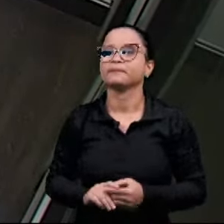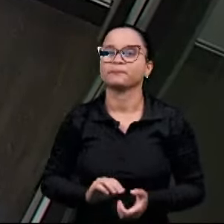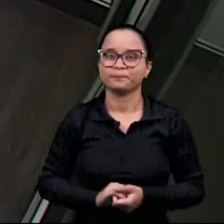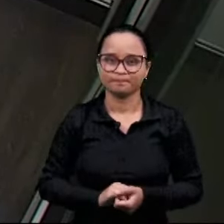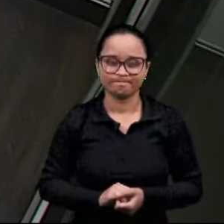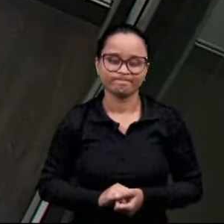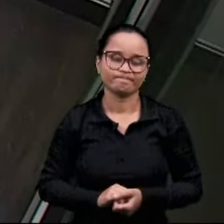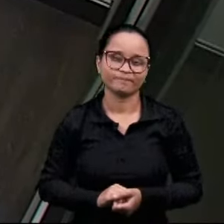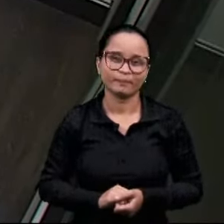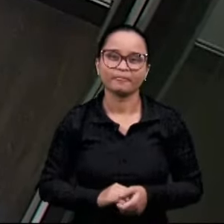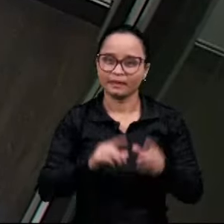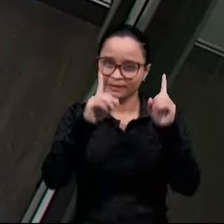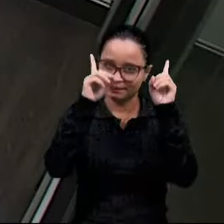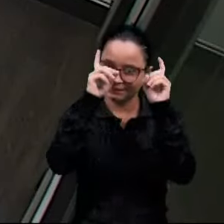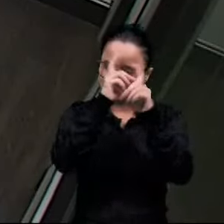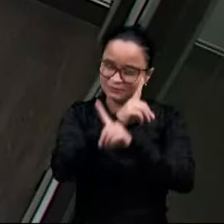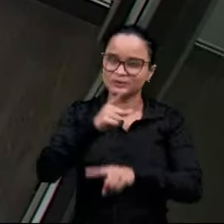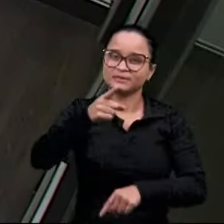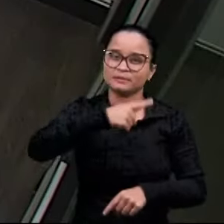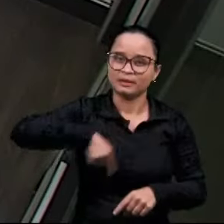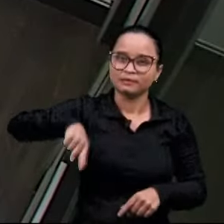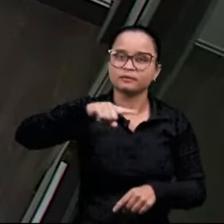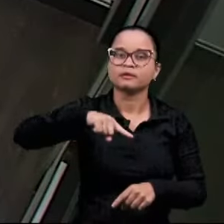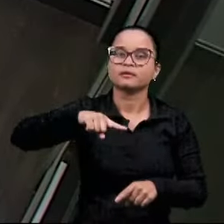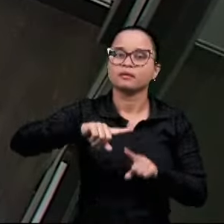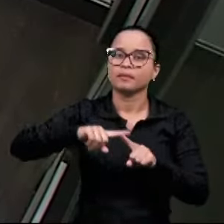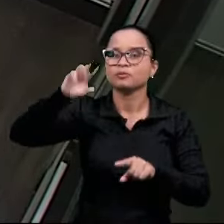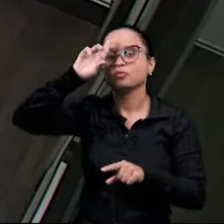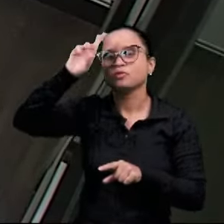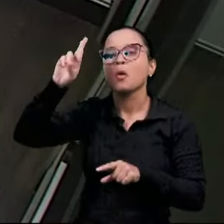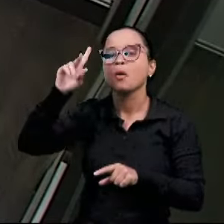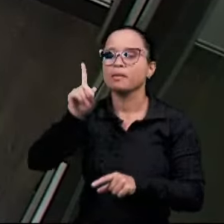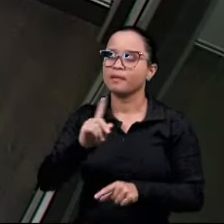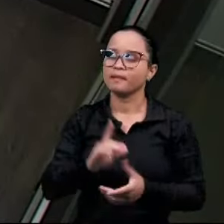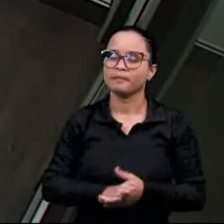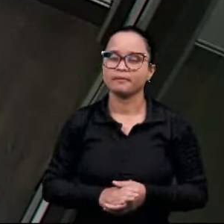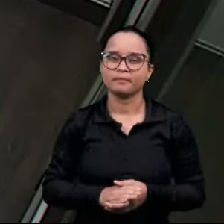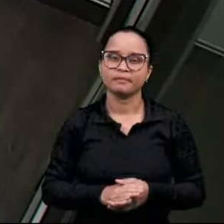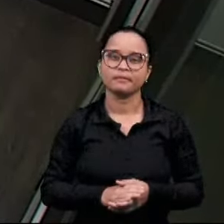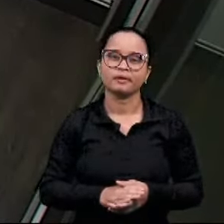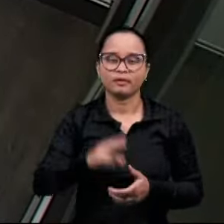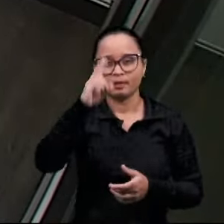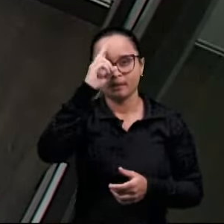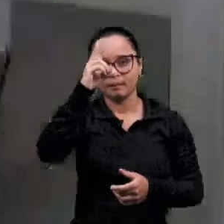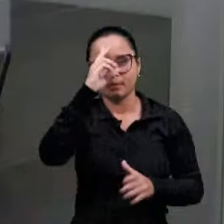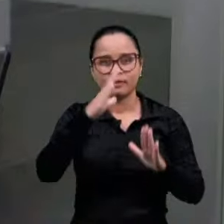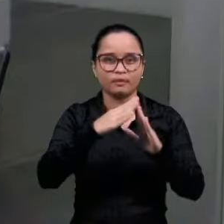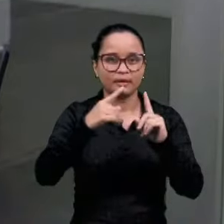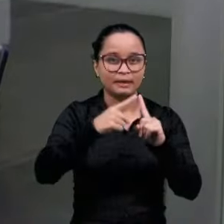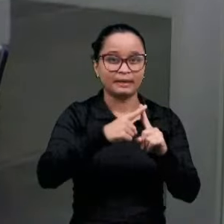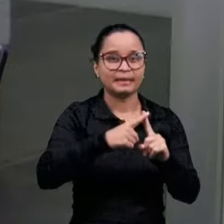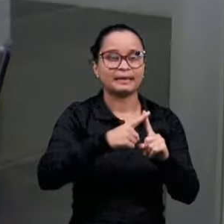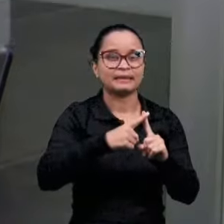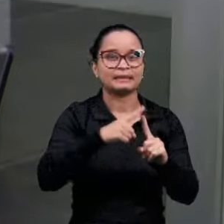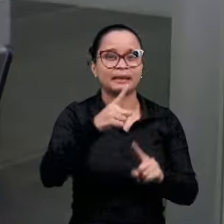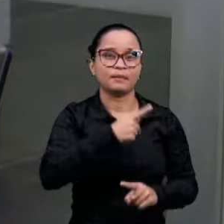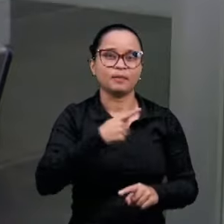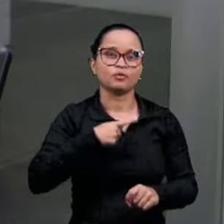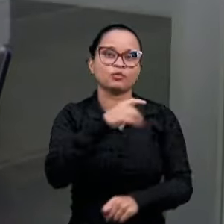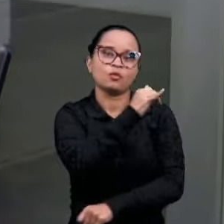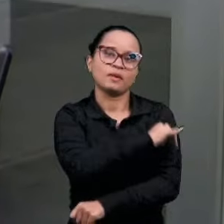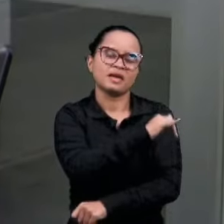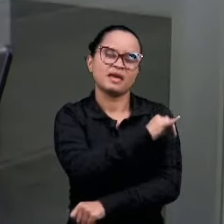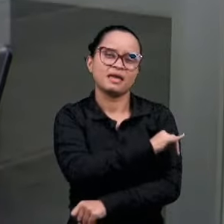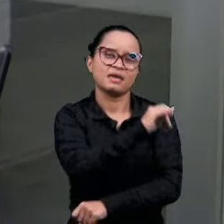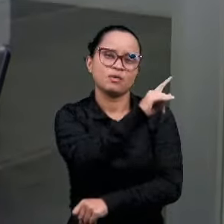E o difícil é para nós e não para o Senhor. Uma vez eu era pastor da igreja de Niterói Centro, o Senhor revelou que eu também assumisse uma